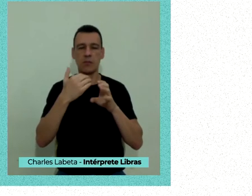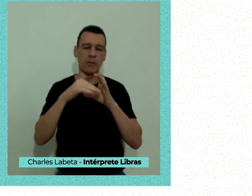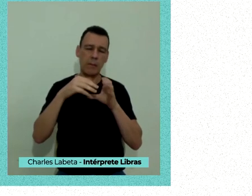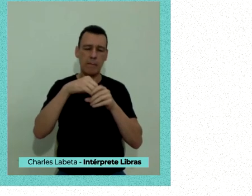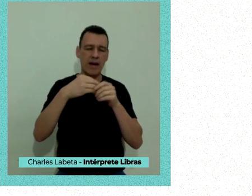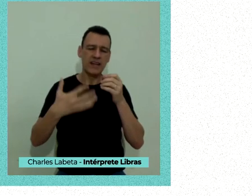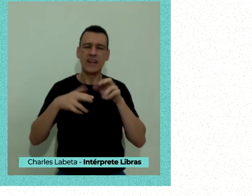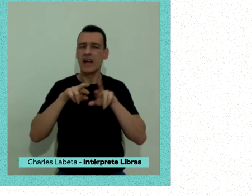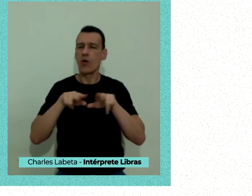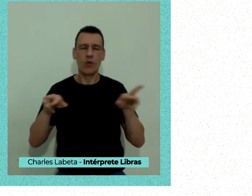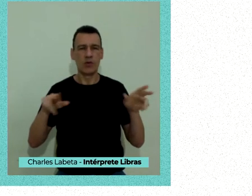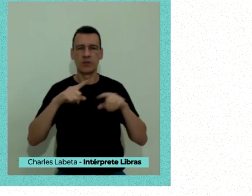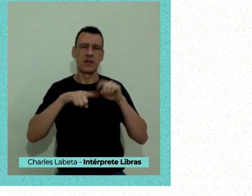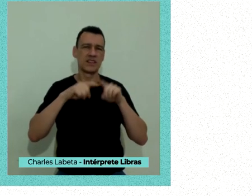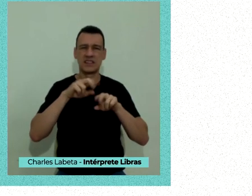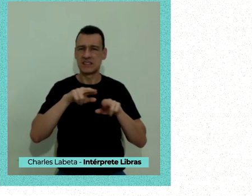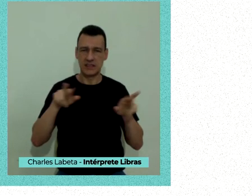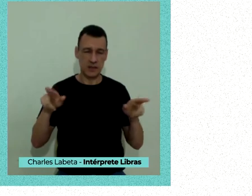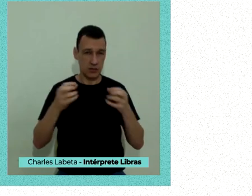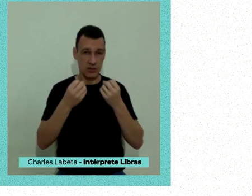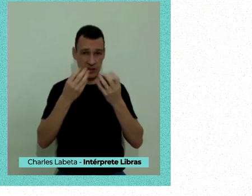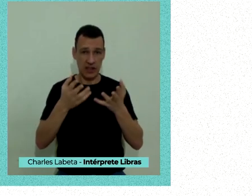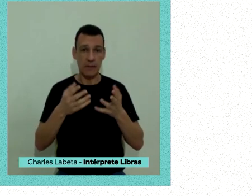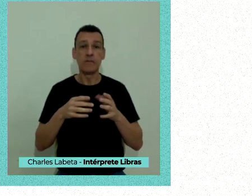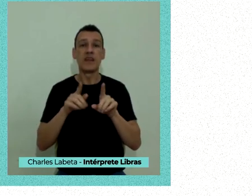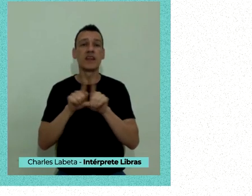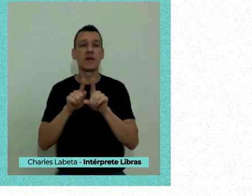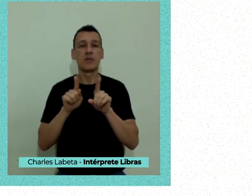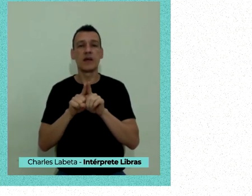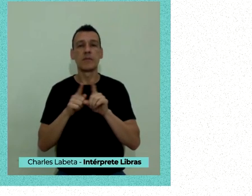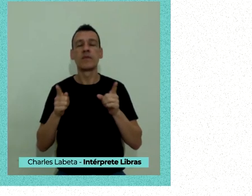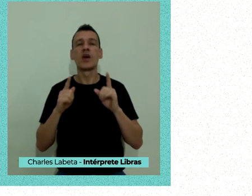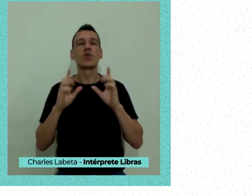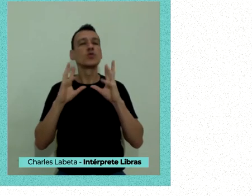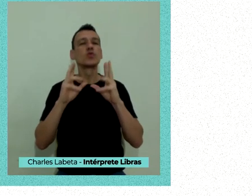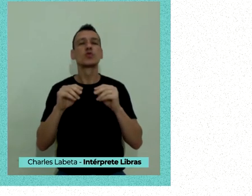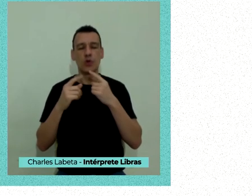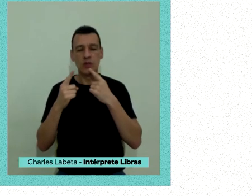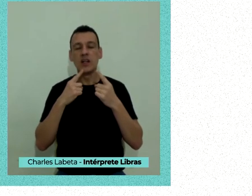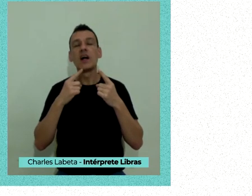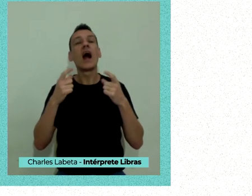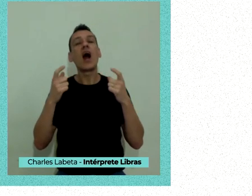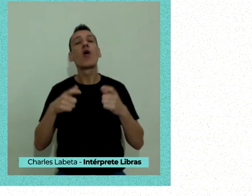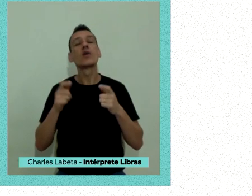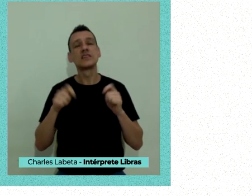cobertura completa dessa conversa você encontra no portal Lunetas,